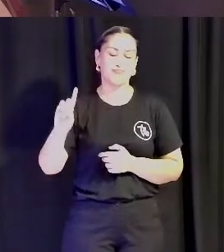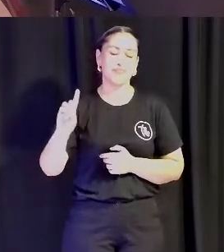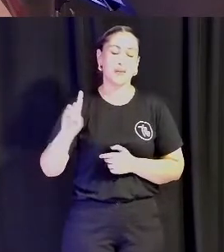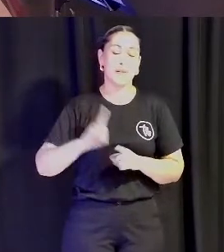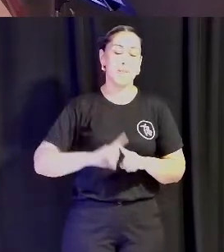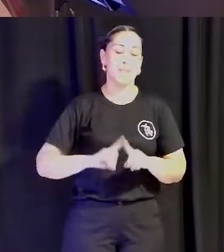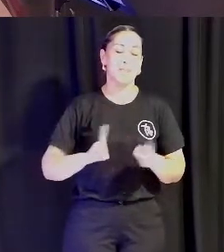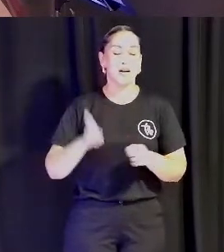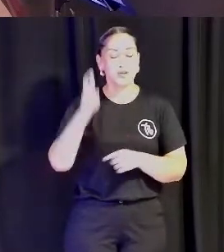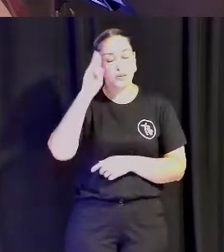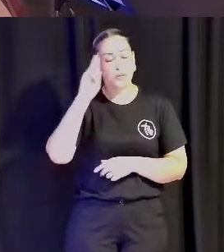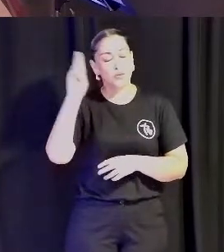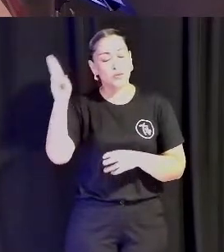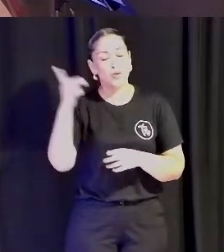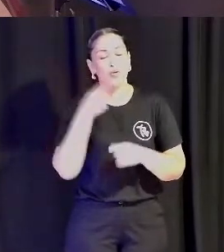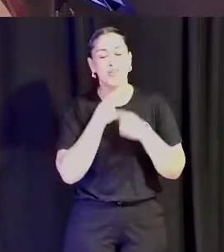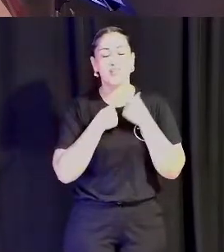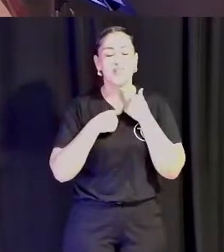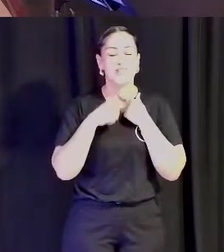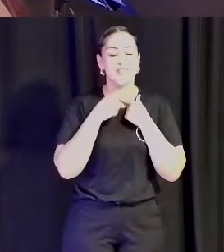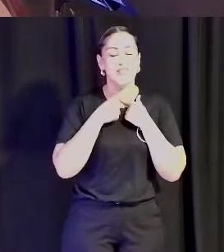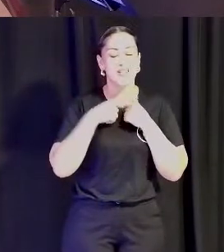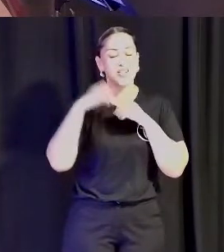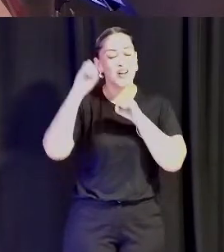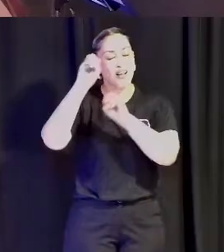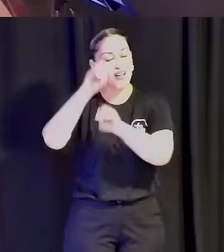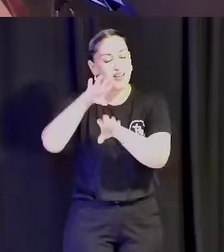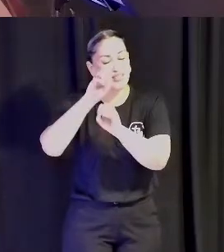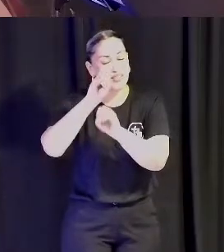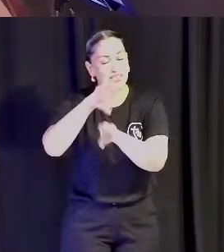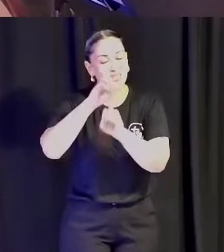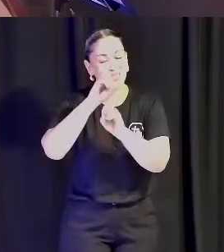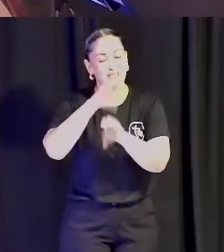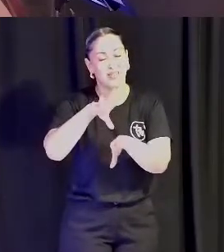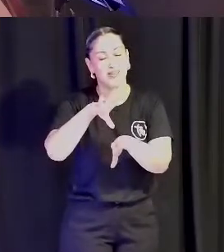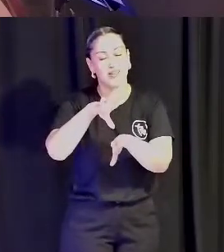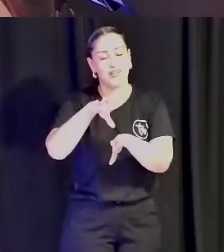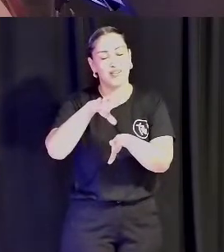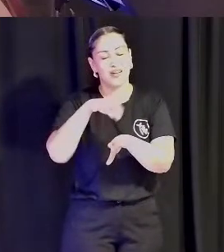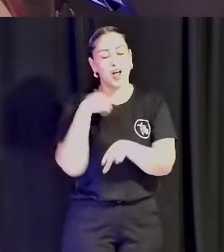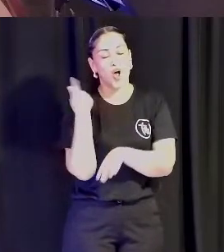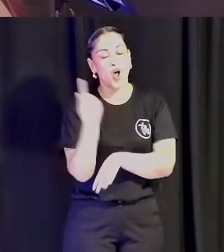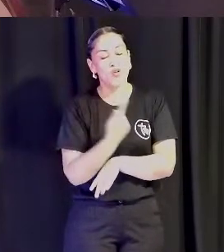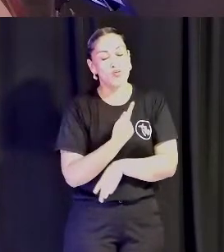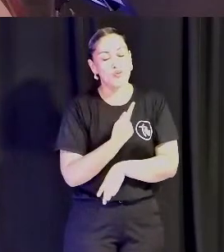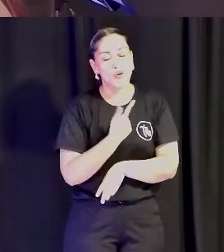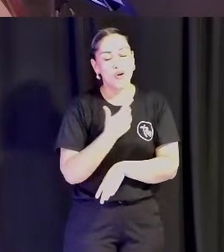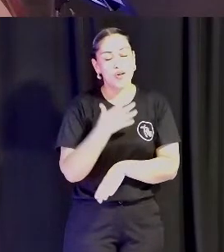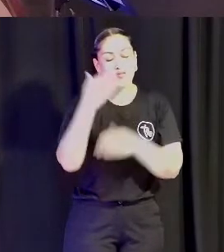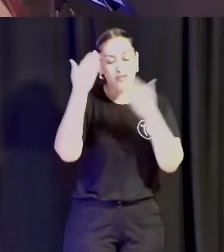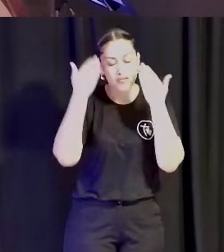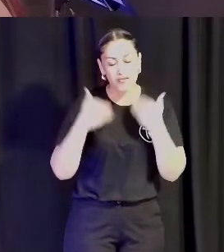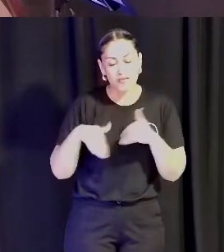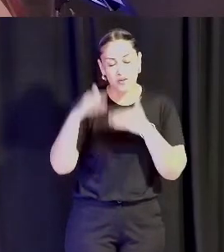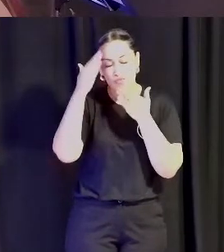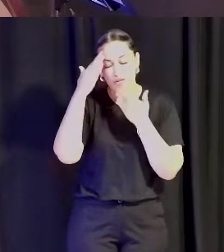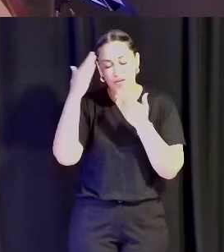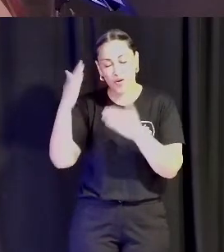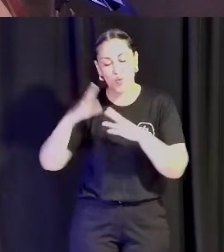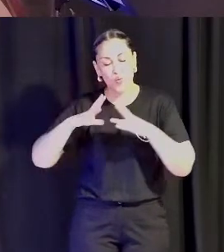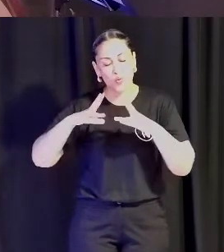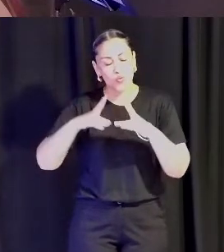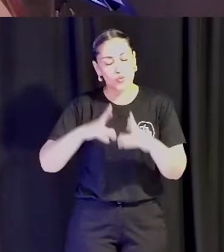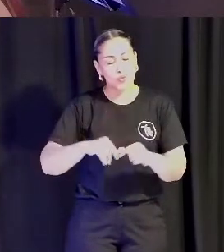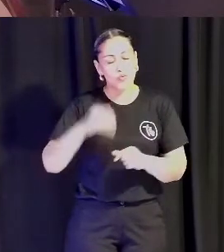Mas o Senhor quer nos ensinar a sermos gratos pelo que Ele já fez.